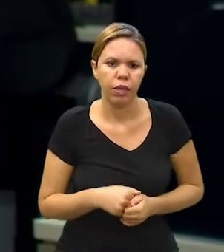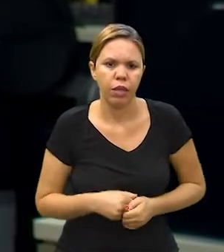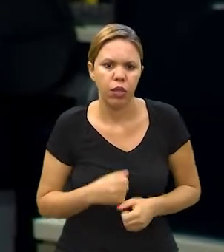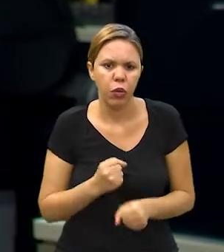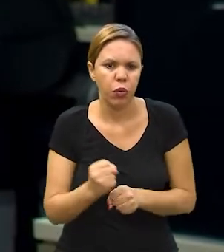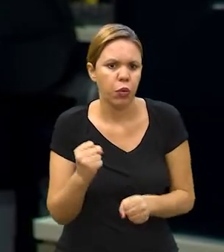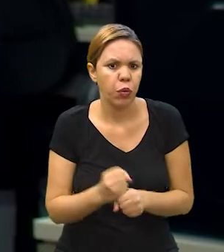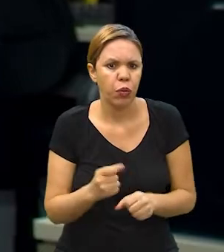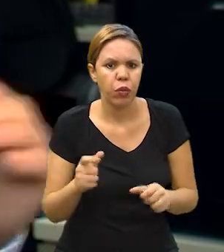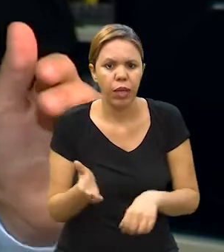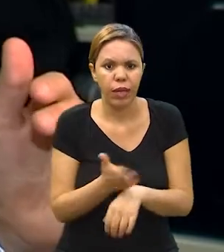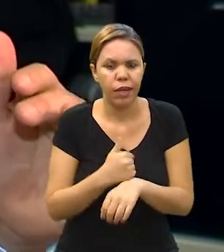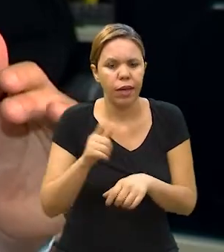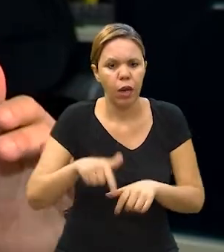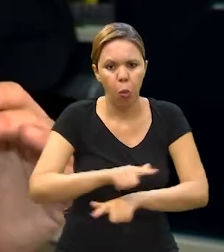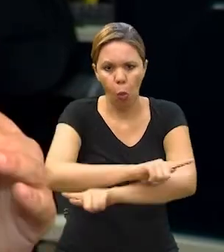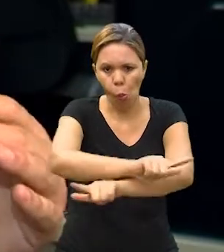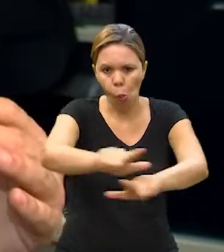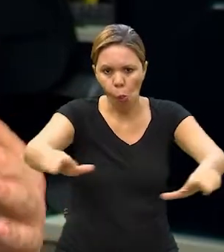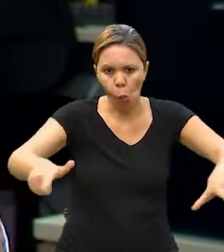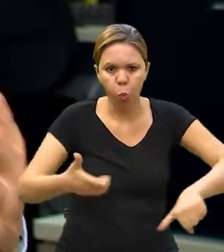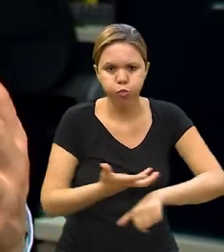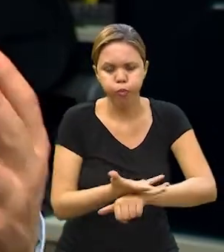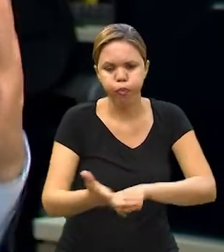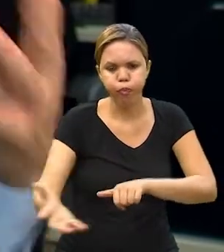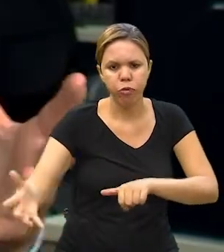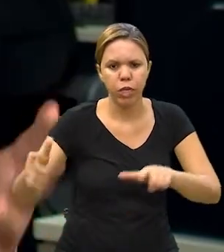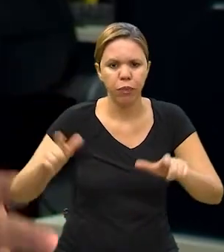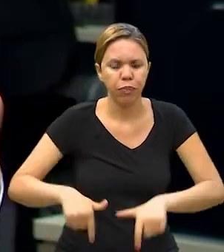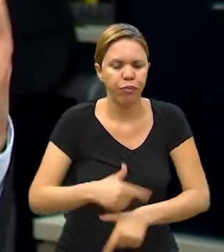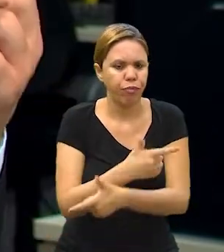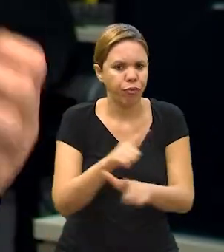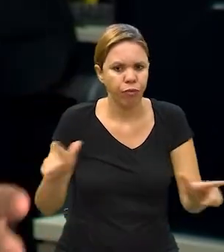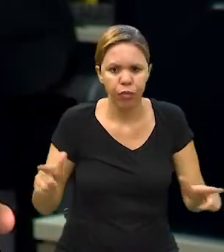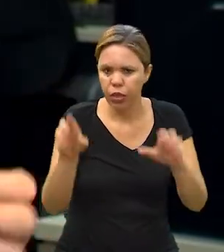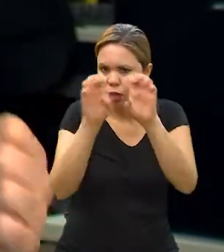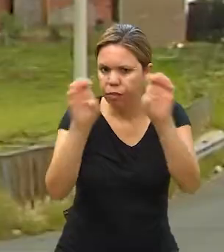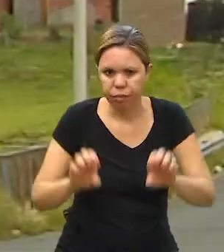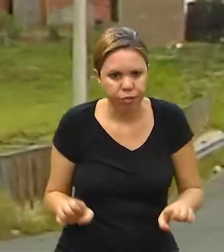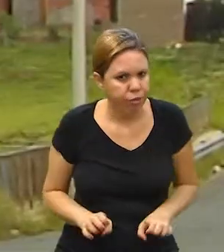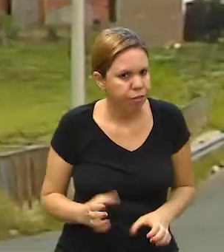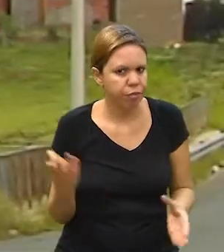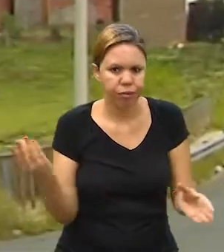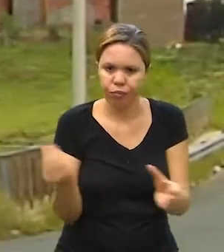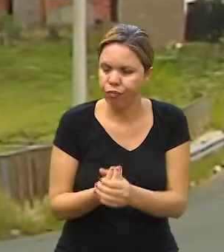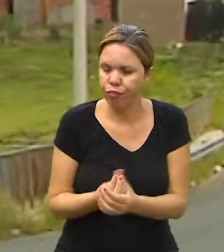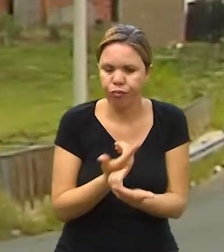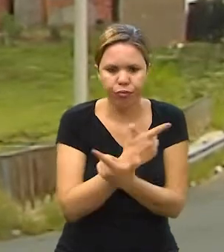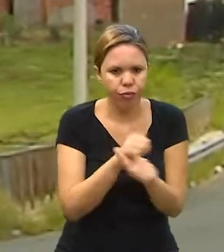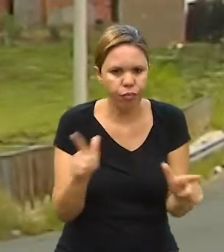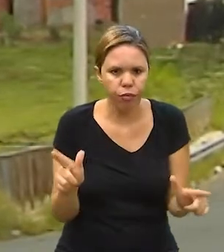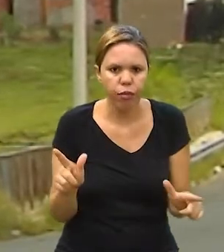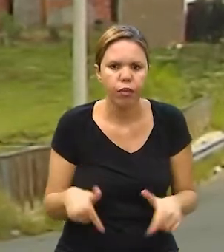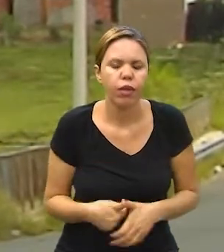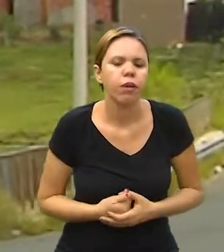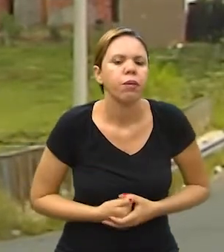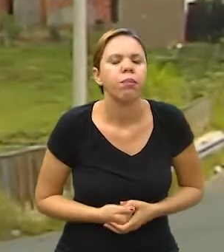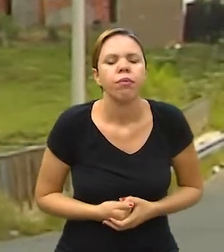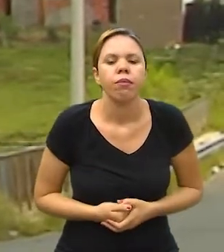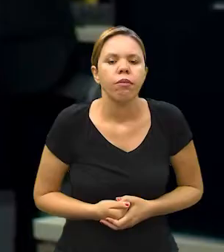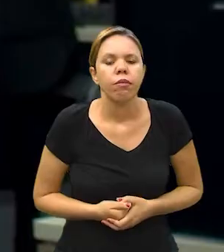foram construídas onde antes era mato. Então, é um lugar que não tem infraestrutura instalada, não tem, do ponto de vista